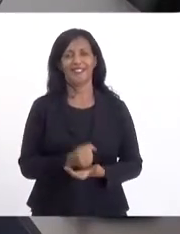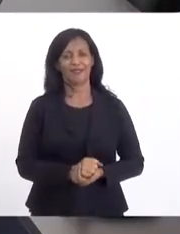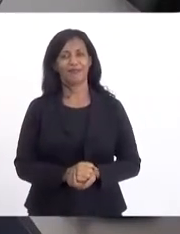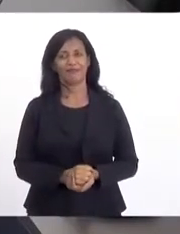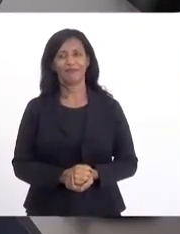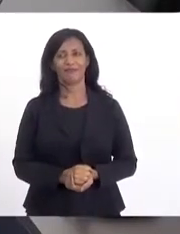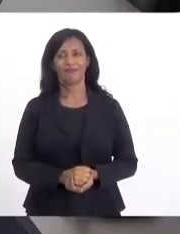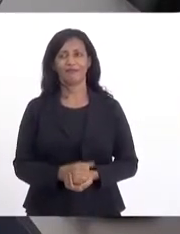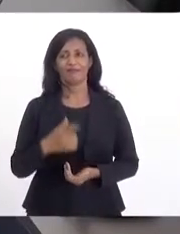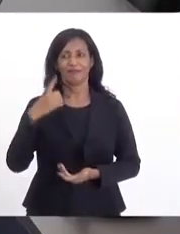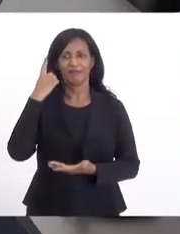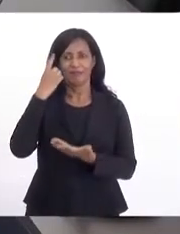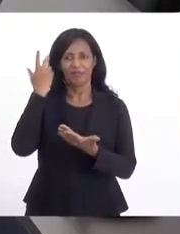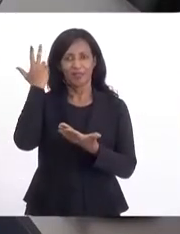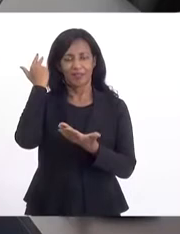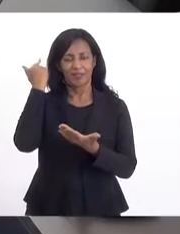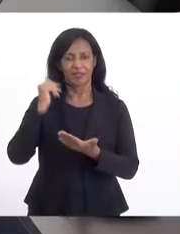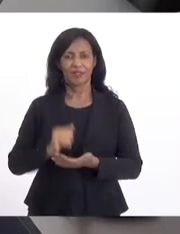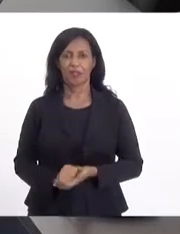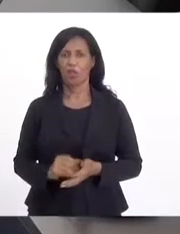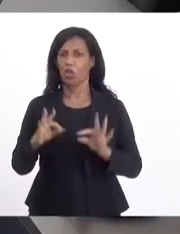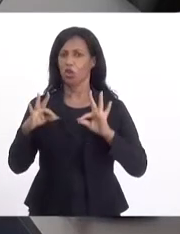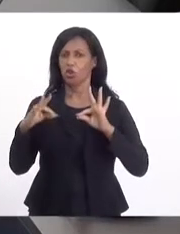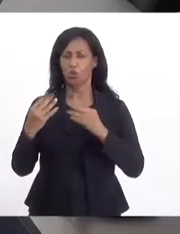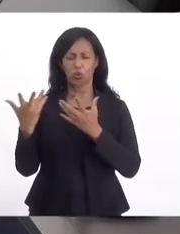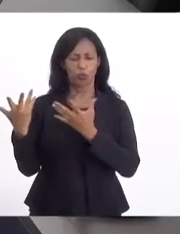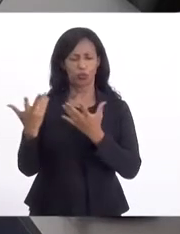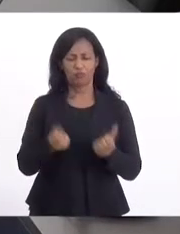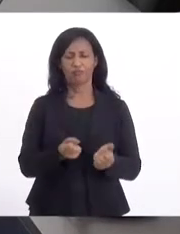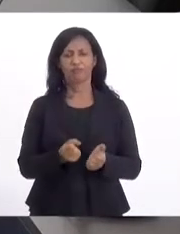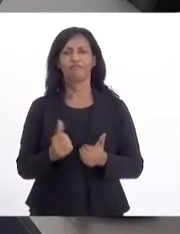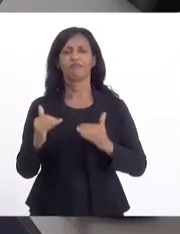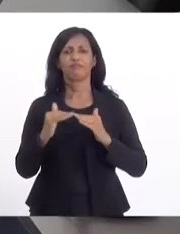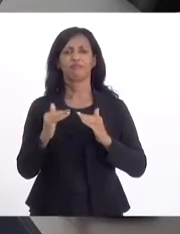presidente. Deputado Eliomar Coelho. Totalmente favorável.